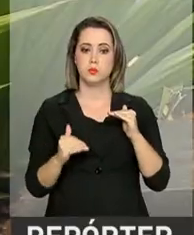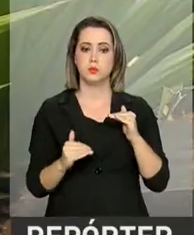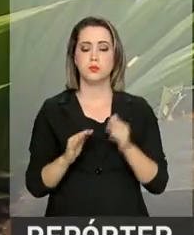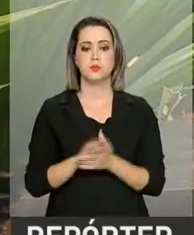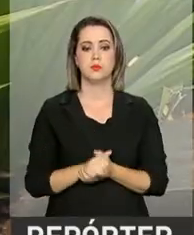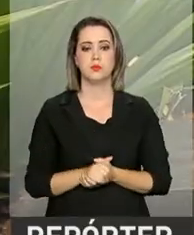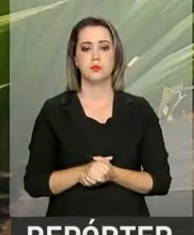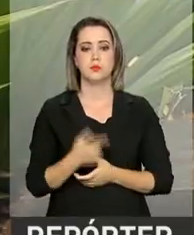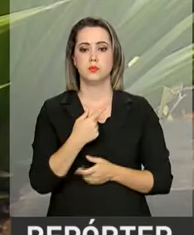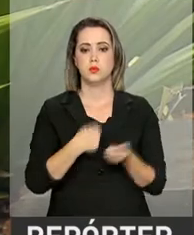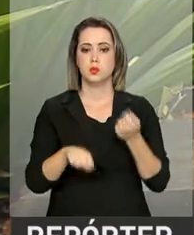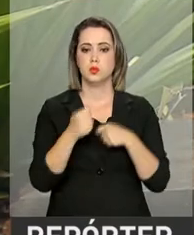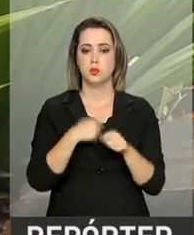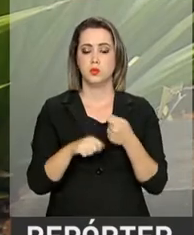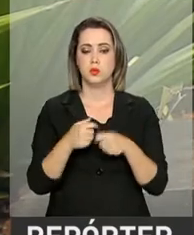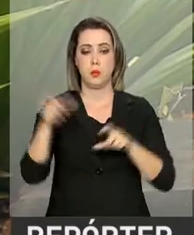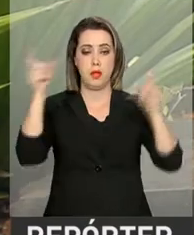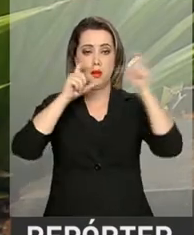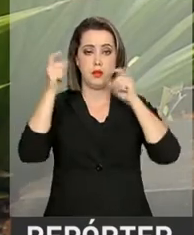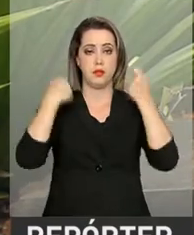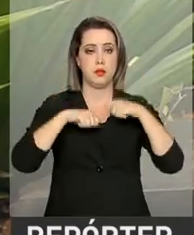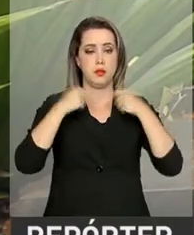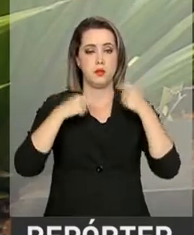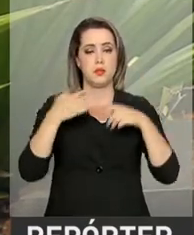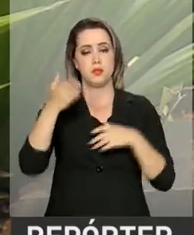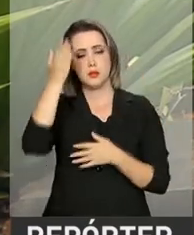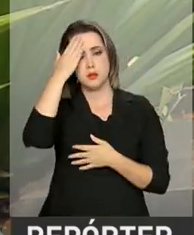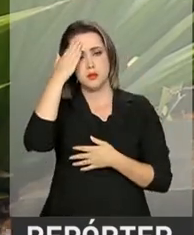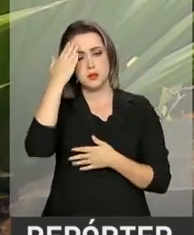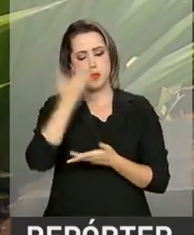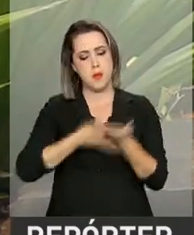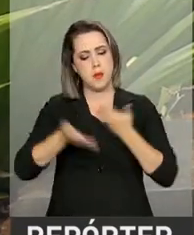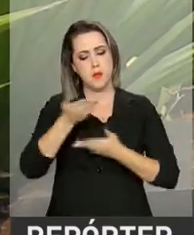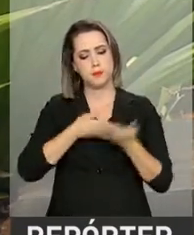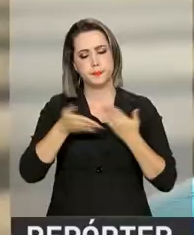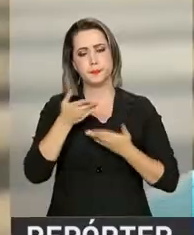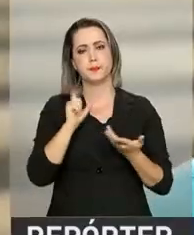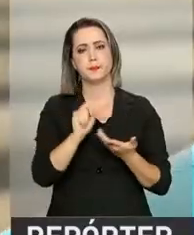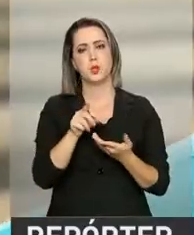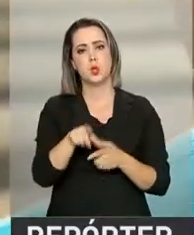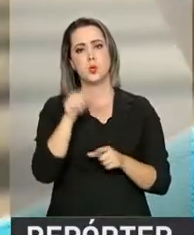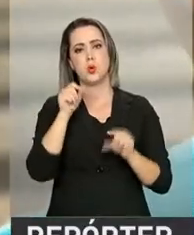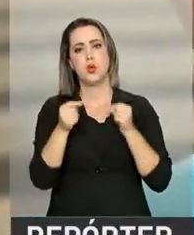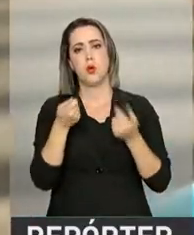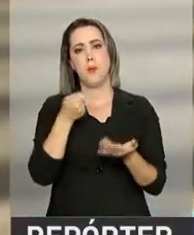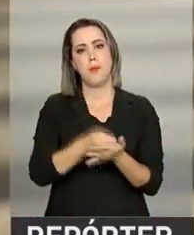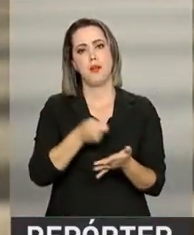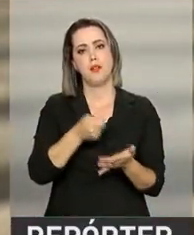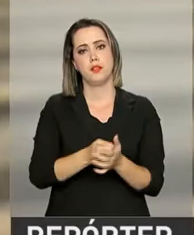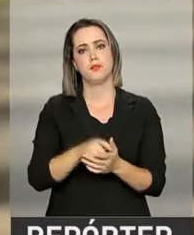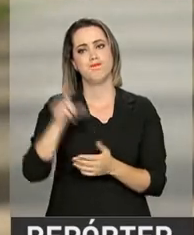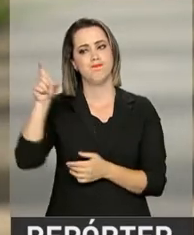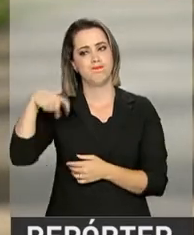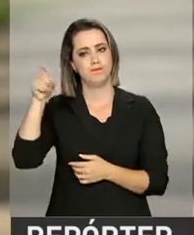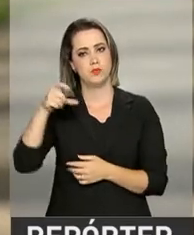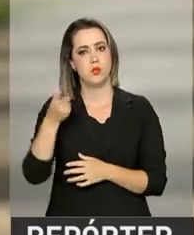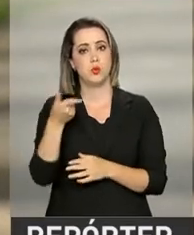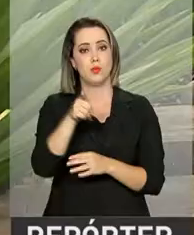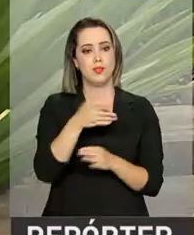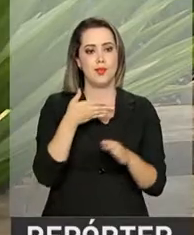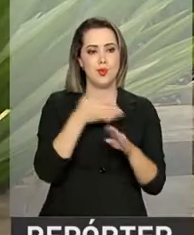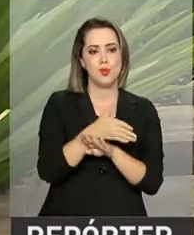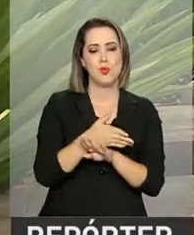economista roberto piscitelli alerta que é preciso saber negociar com os bancos na hora de escolher como quitar a fatura para não entrar em outra